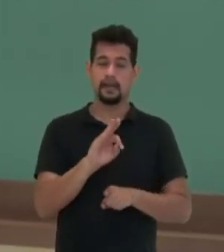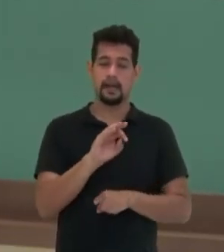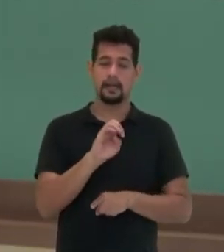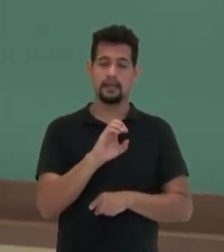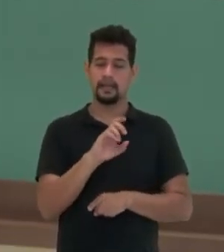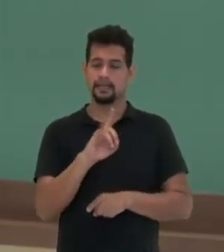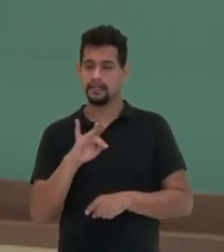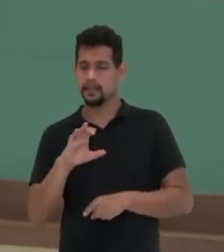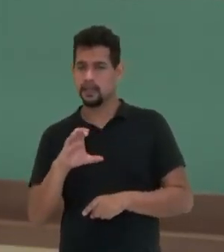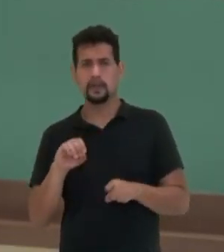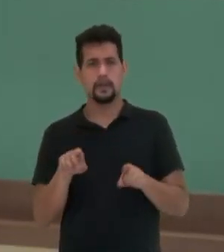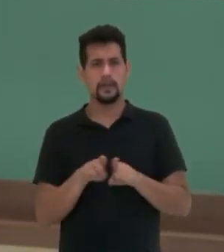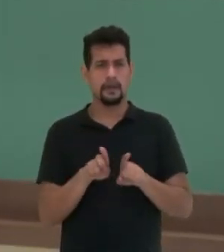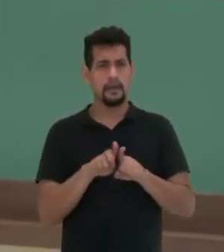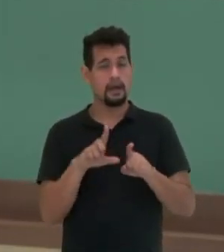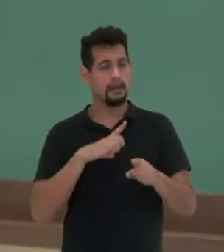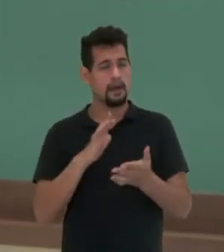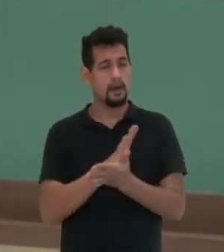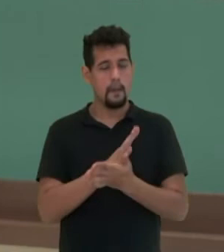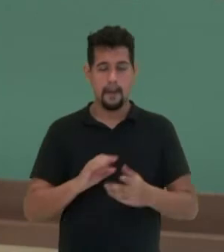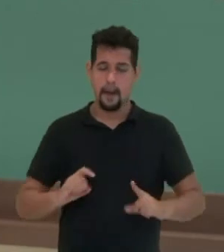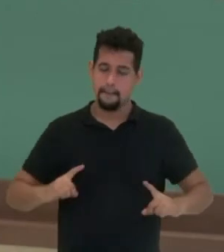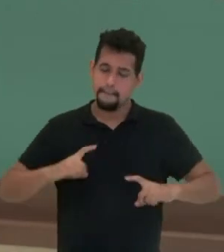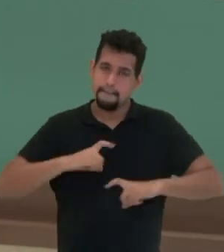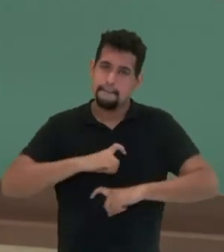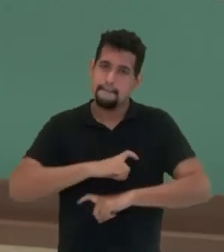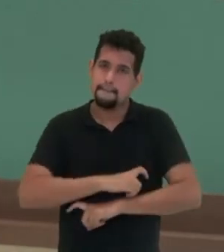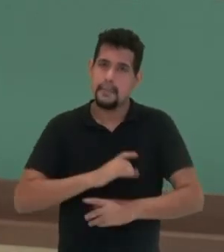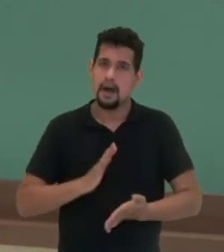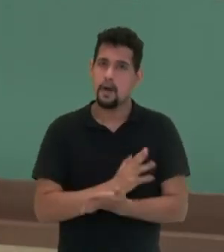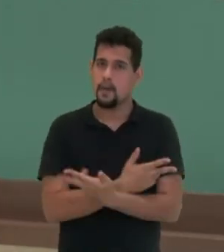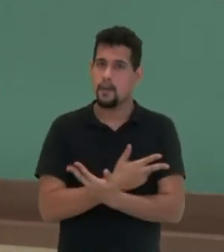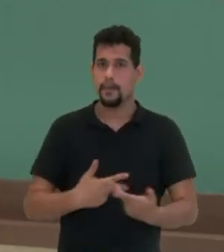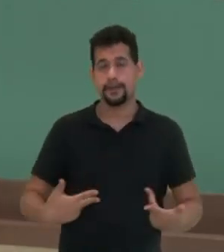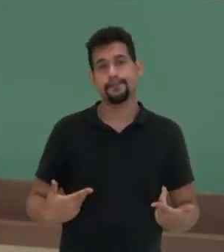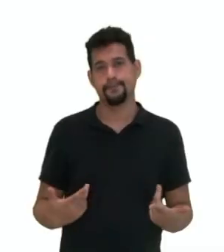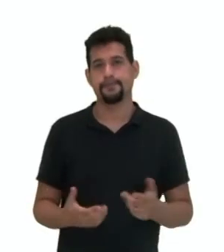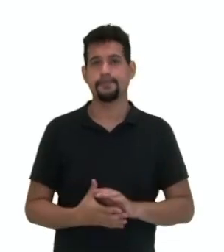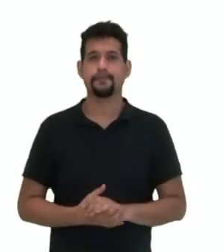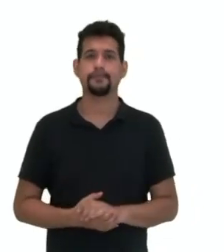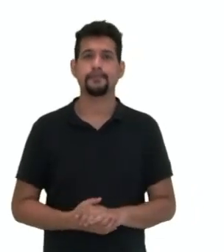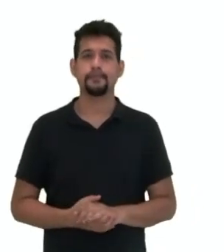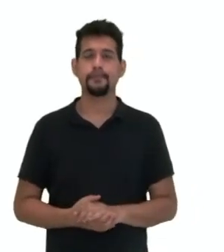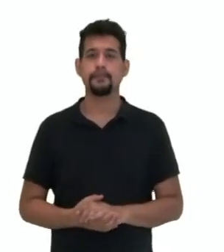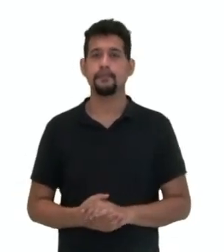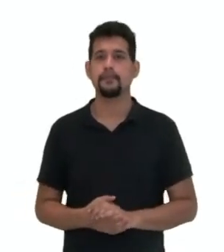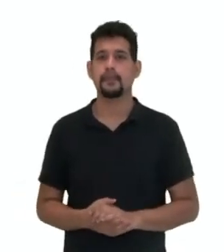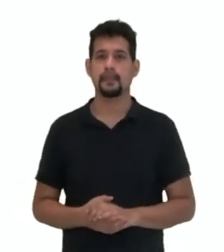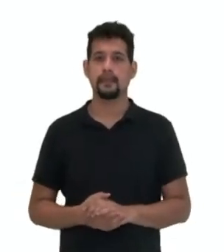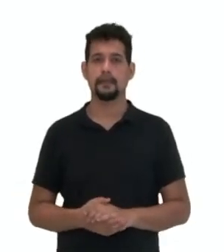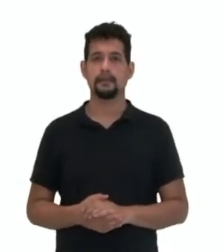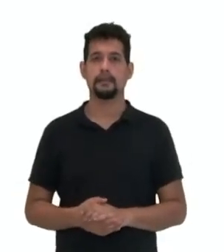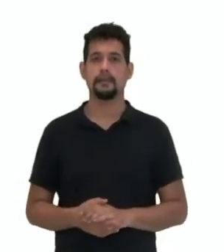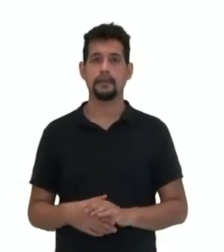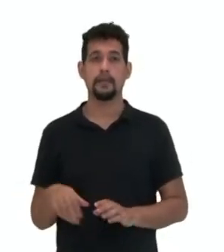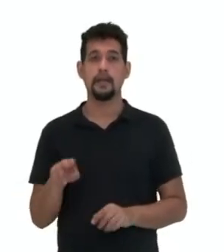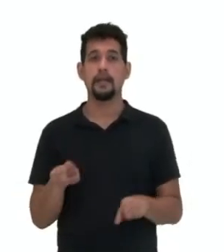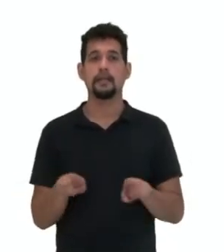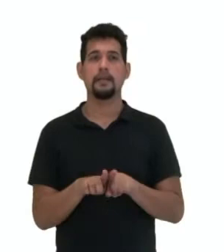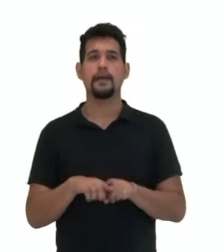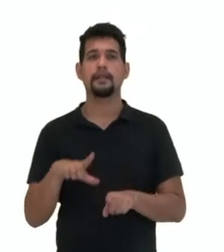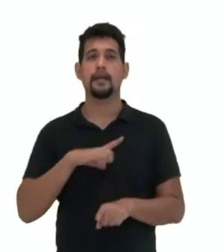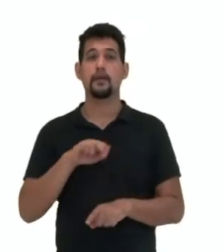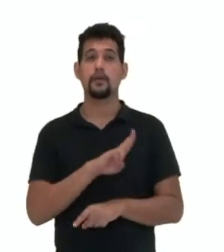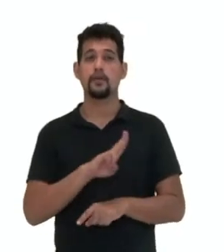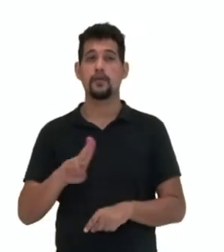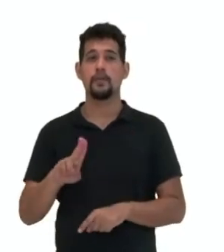foi infectado por uma bactéria ou algum outro micro-organismo. Nós temos também adipócitos.